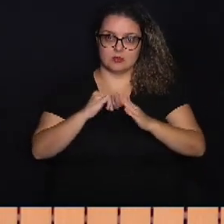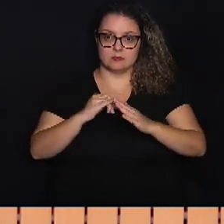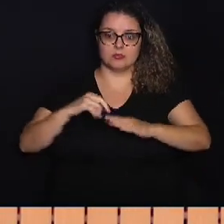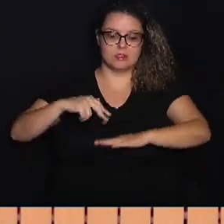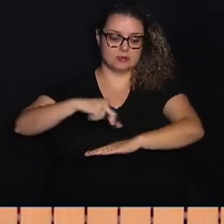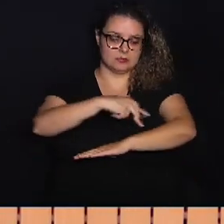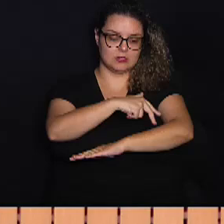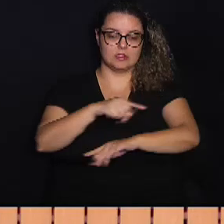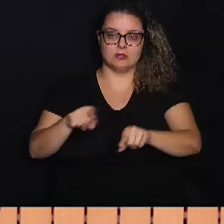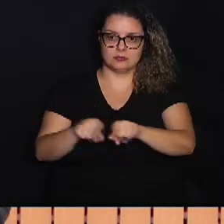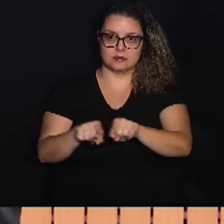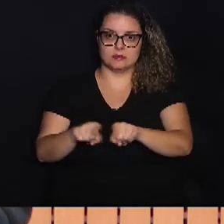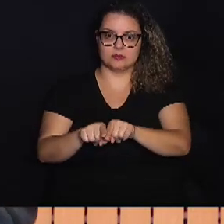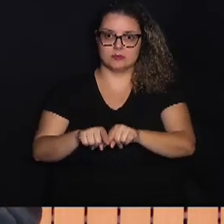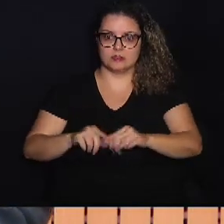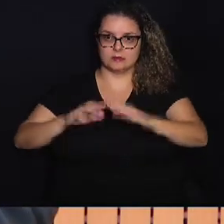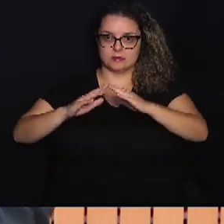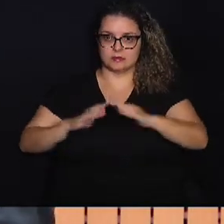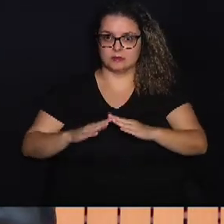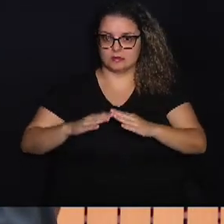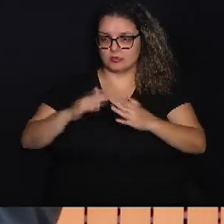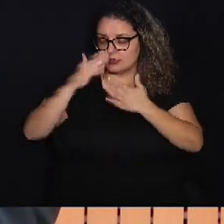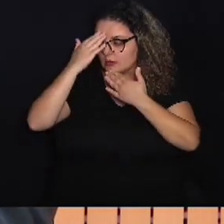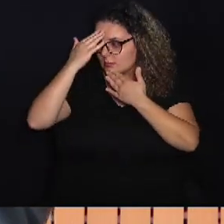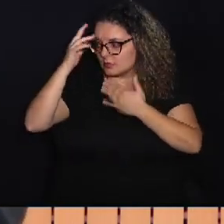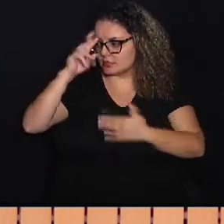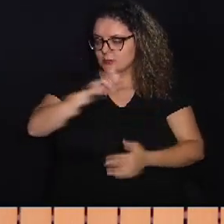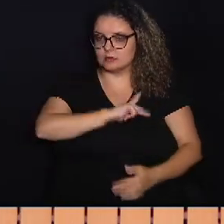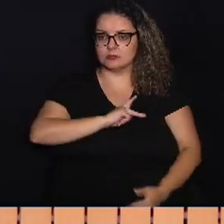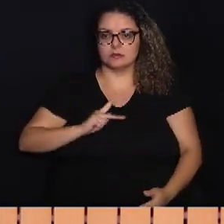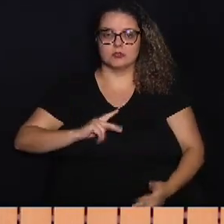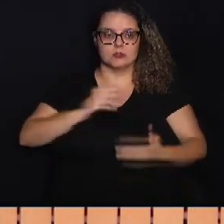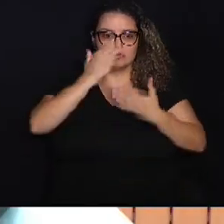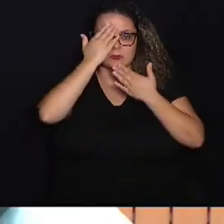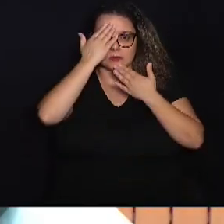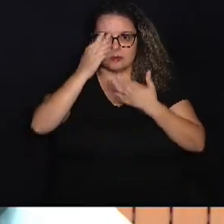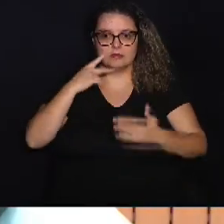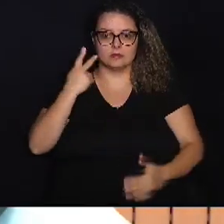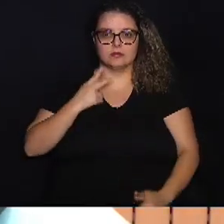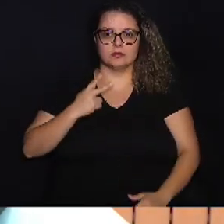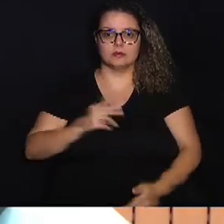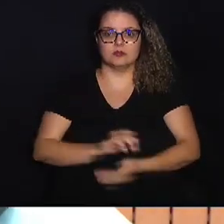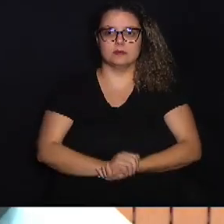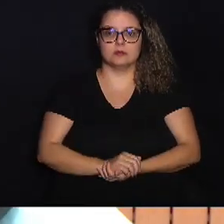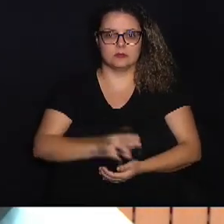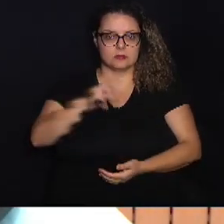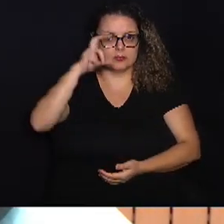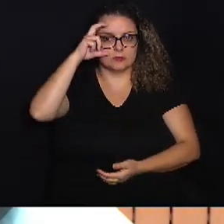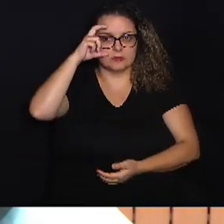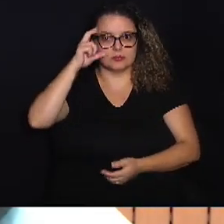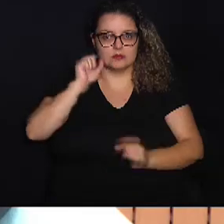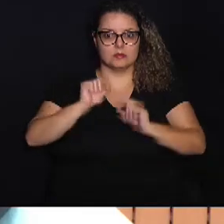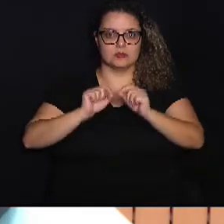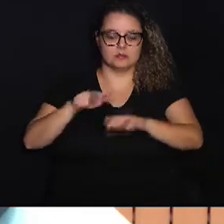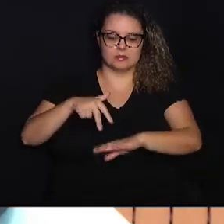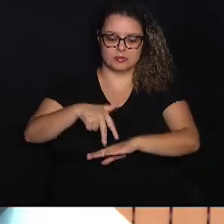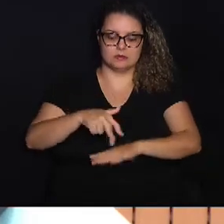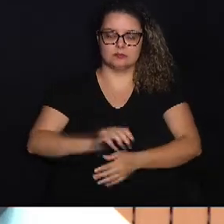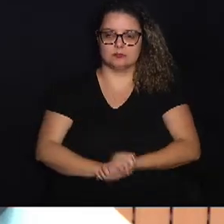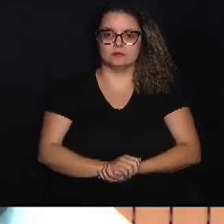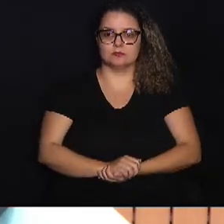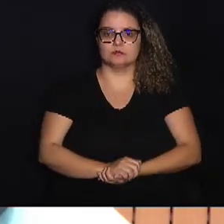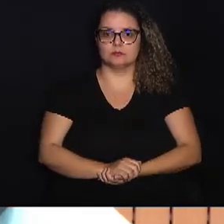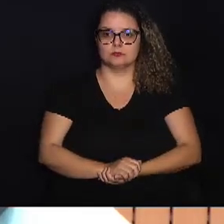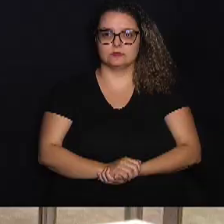calçadas das suas residências Muito obrigado senhor presidente Obrigado Vereador carlinos Camel Qual o próximo